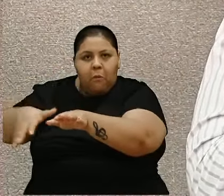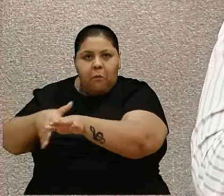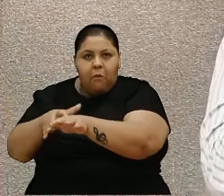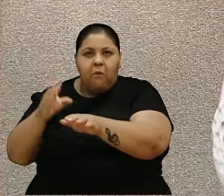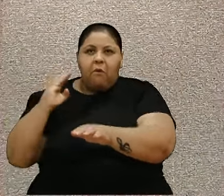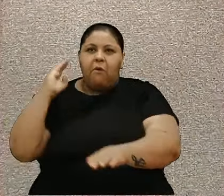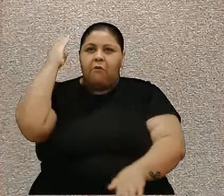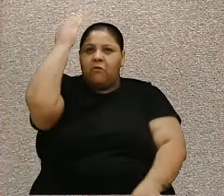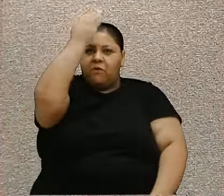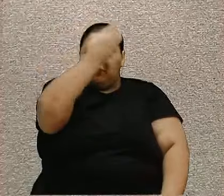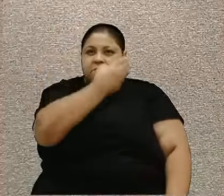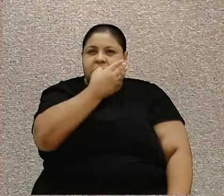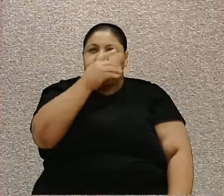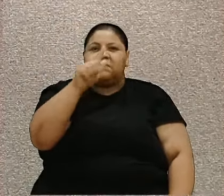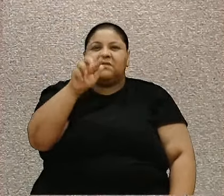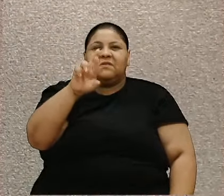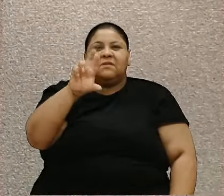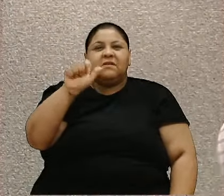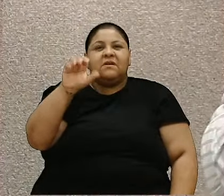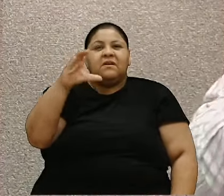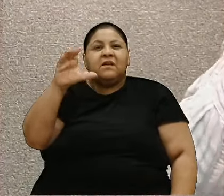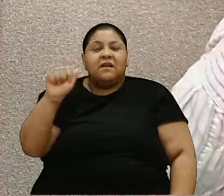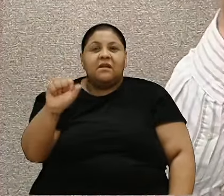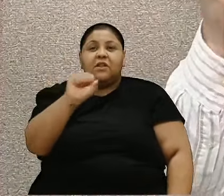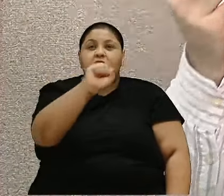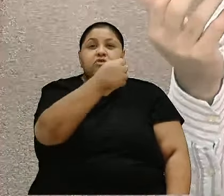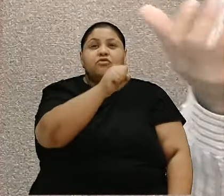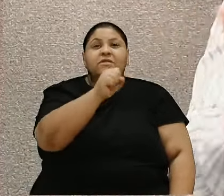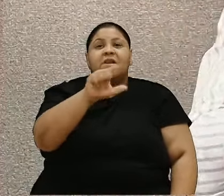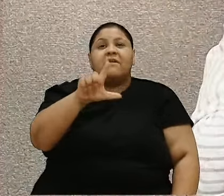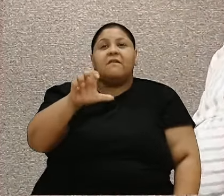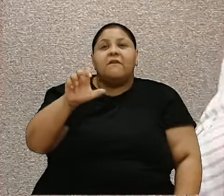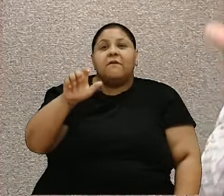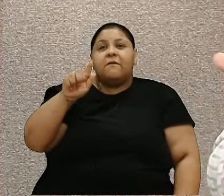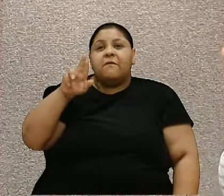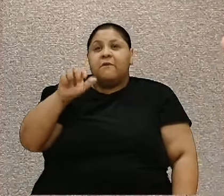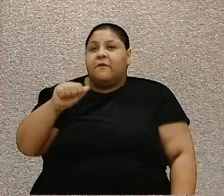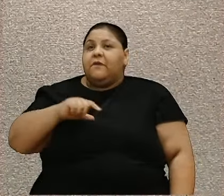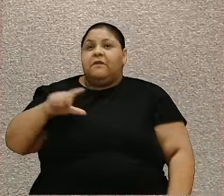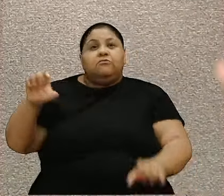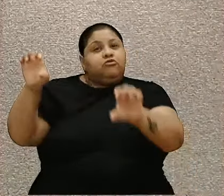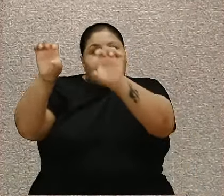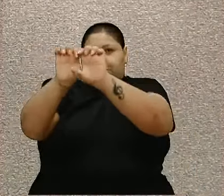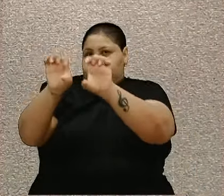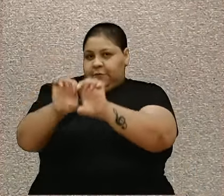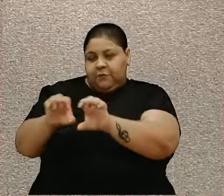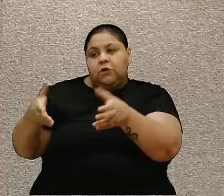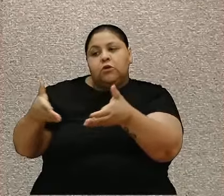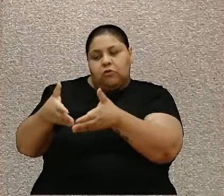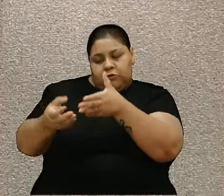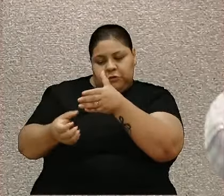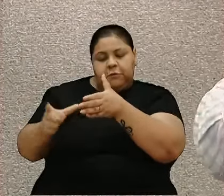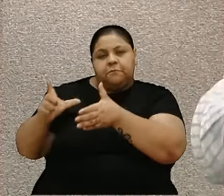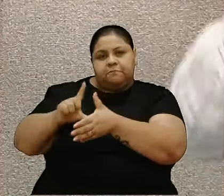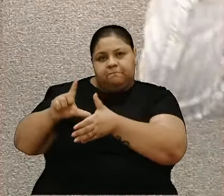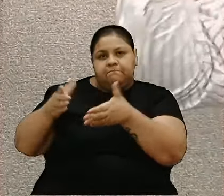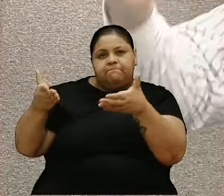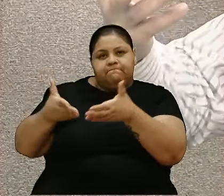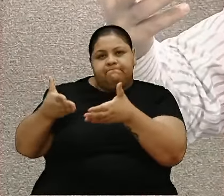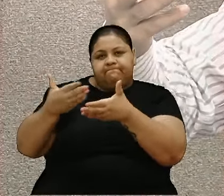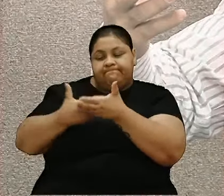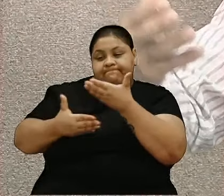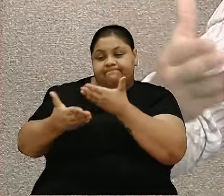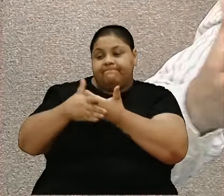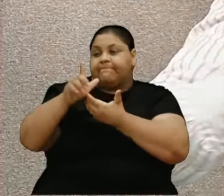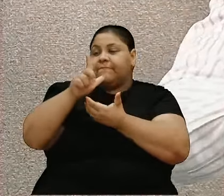Senhora das Graças da 8ª Légua. Então, não havia aquela estrutura que hoje existe, e agora toda essa água